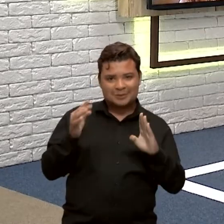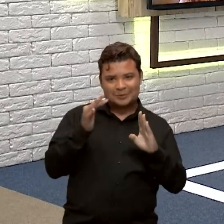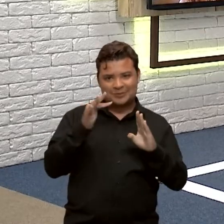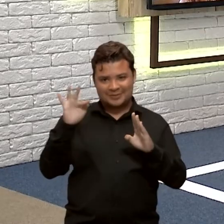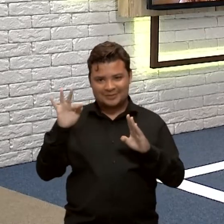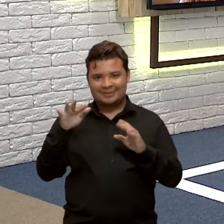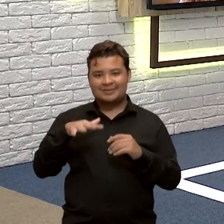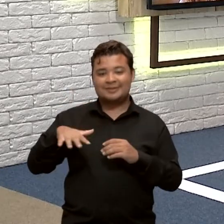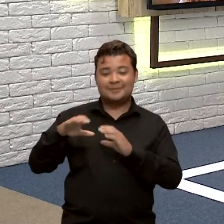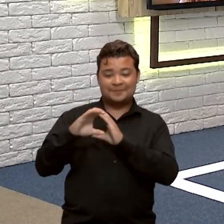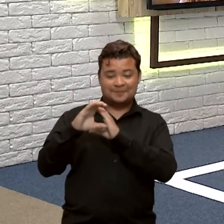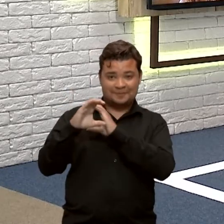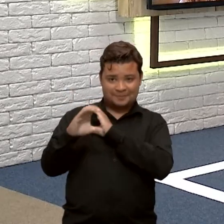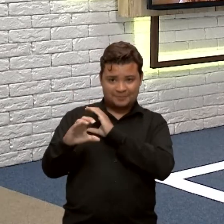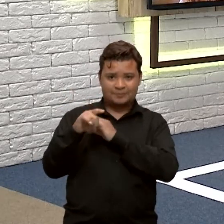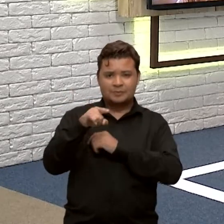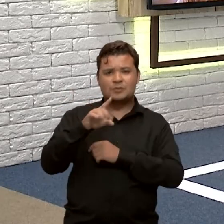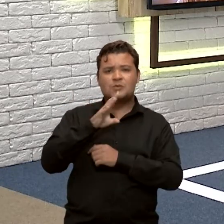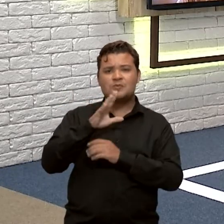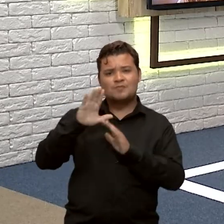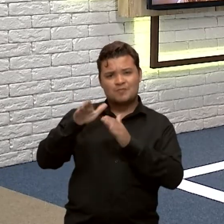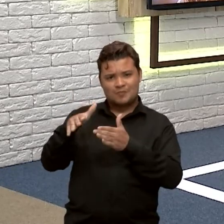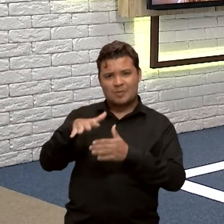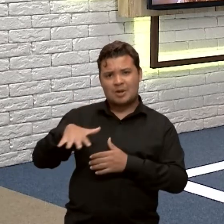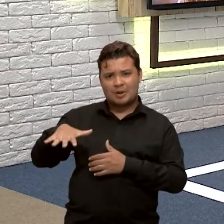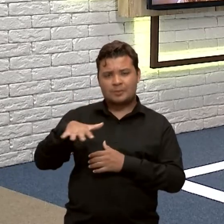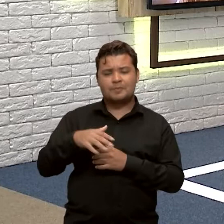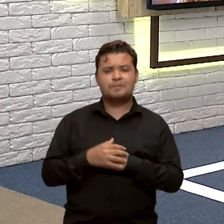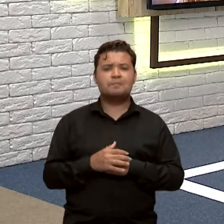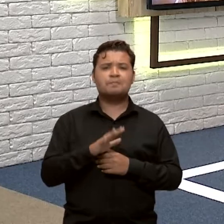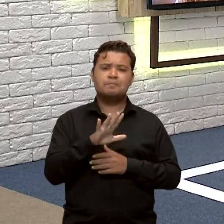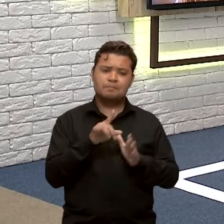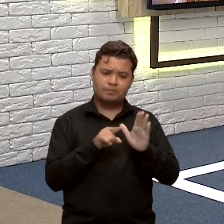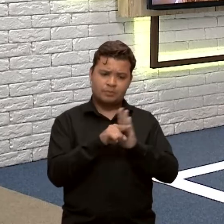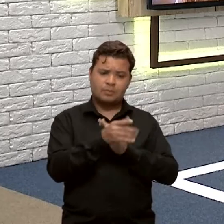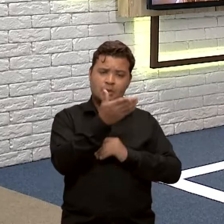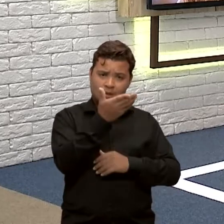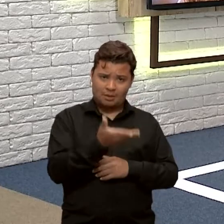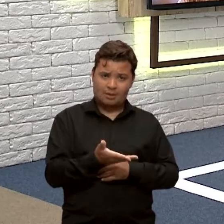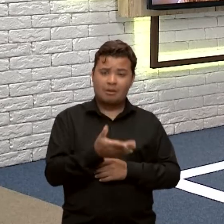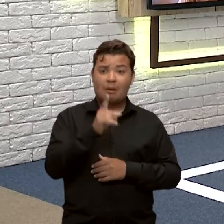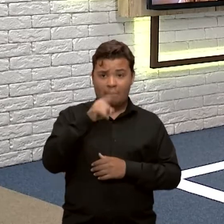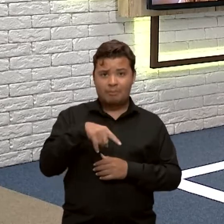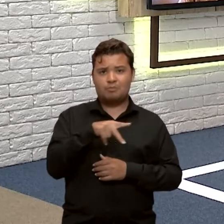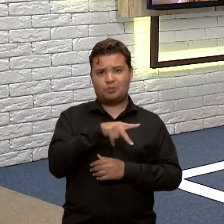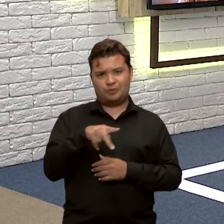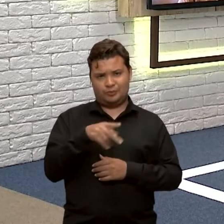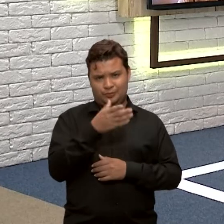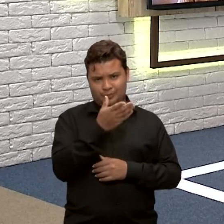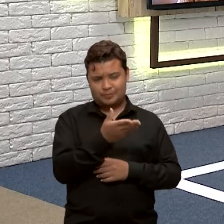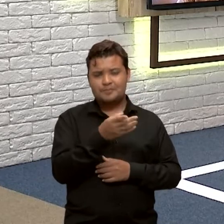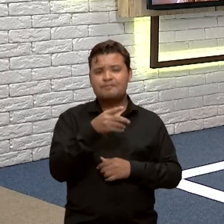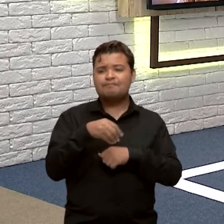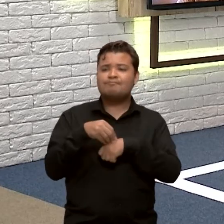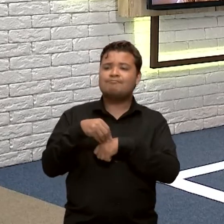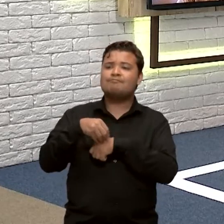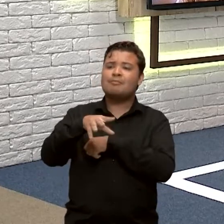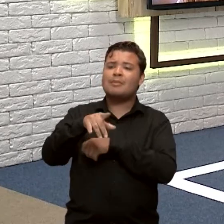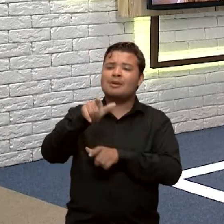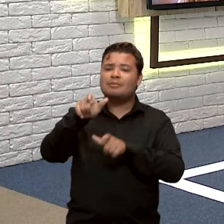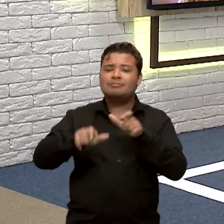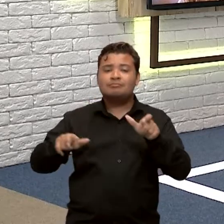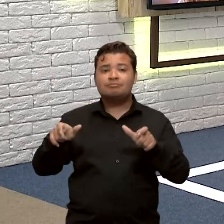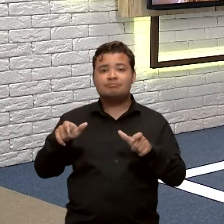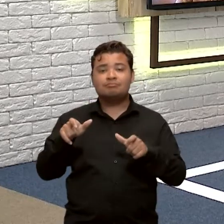senhor tem um conhecimento maior sobre isso, mas como professor, gostaria que o senhor desse uma dica para os nossos